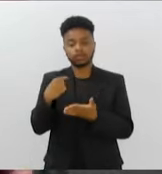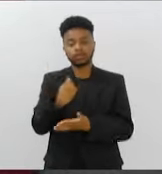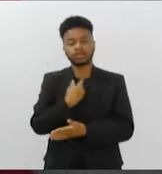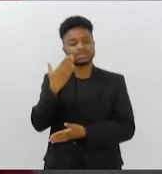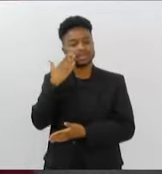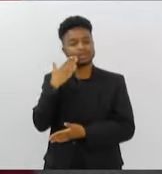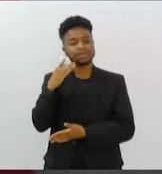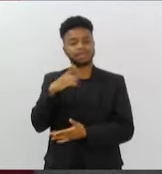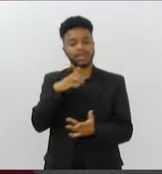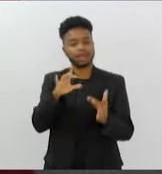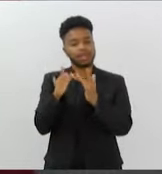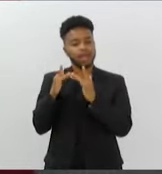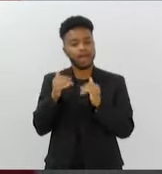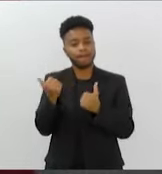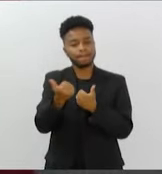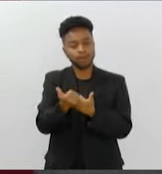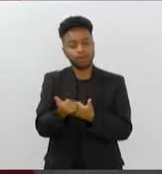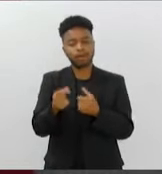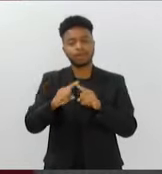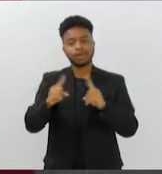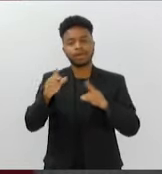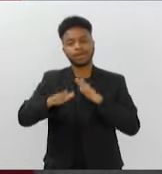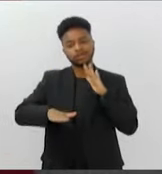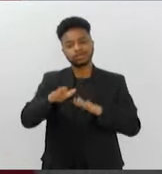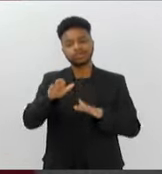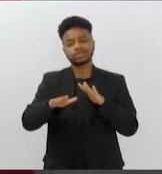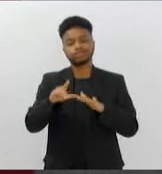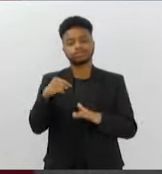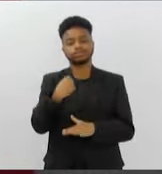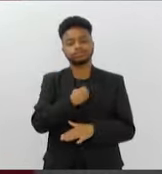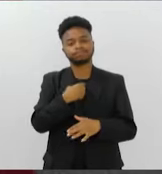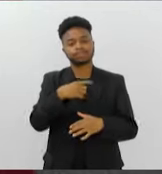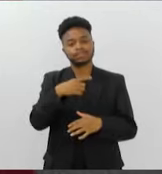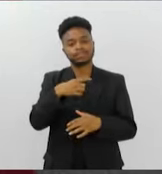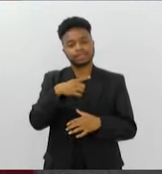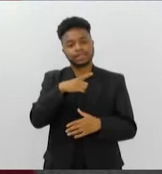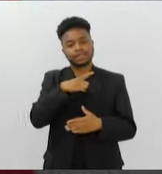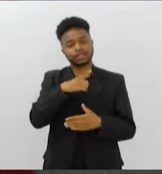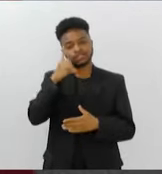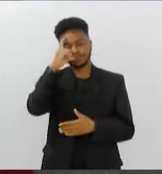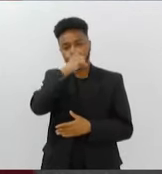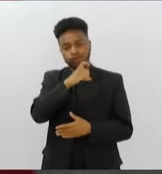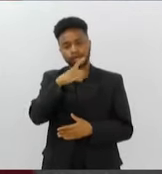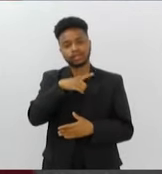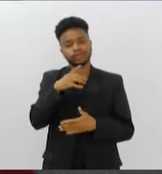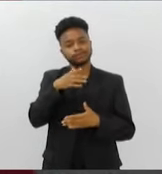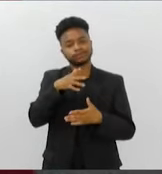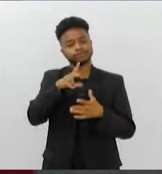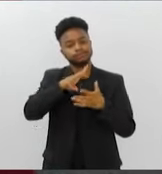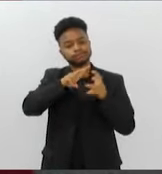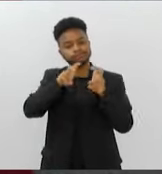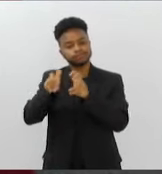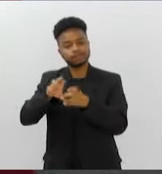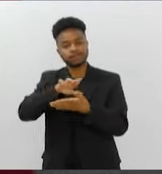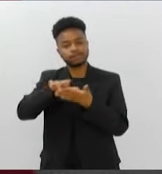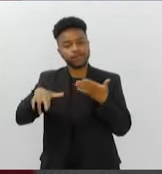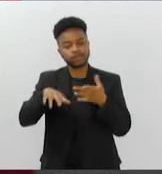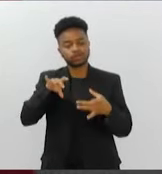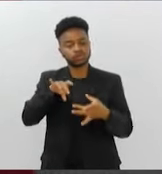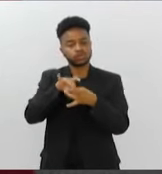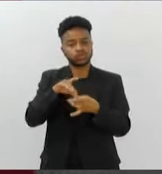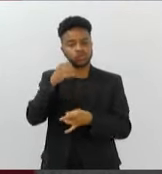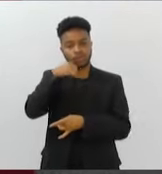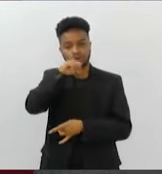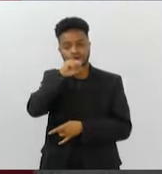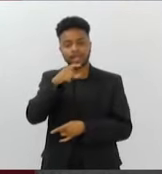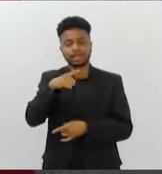de apoio, né, que a gente ainda tem muita dificuldade. São muitas questões que nos envolvem, que envolvem a maternidade.